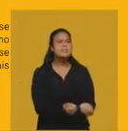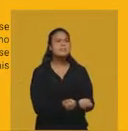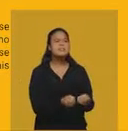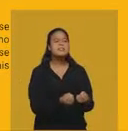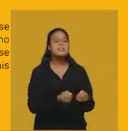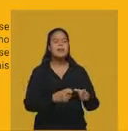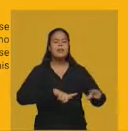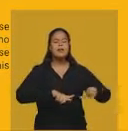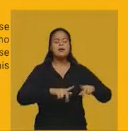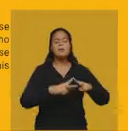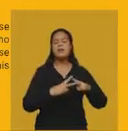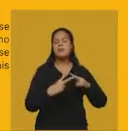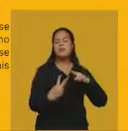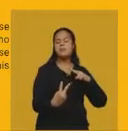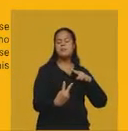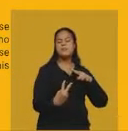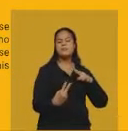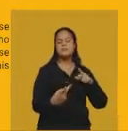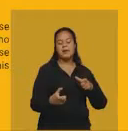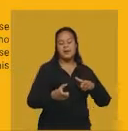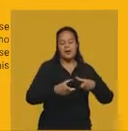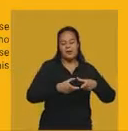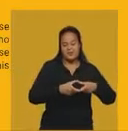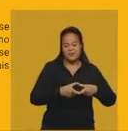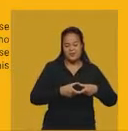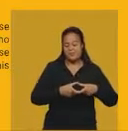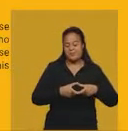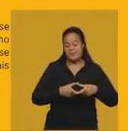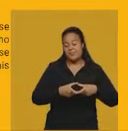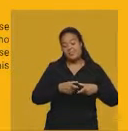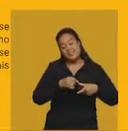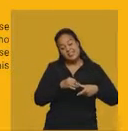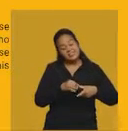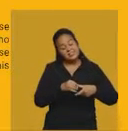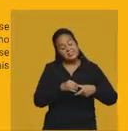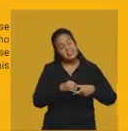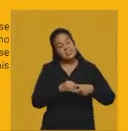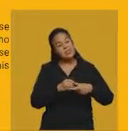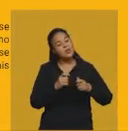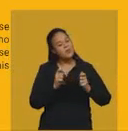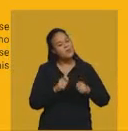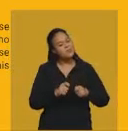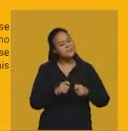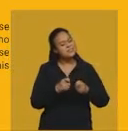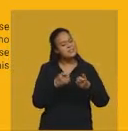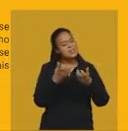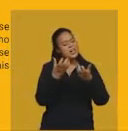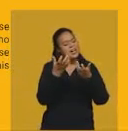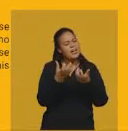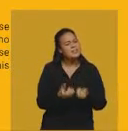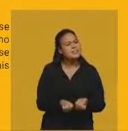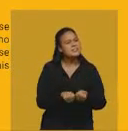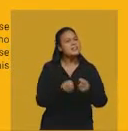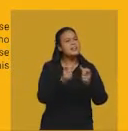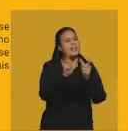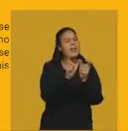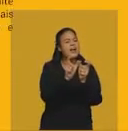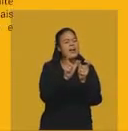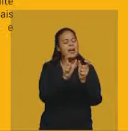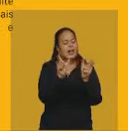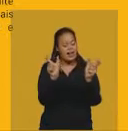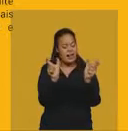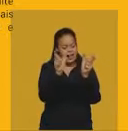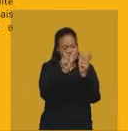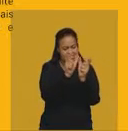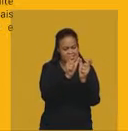remoto. Muitos poucos estão se perguntando se deveriam adotar um estilo de trabalho mais assíncrono. Embora eu ache